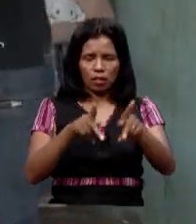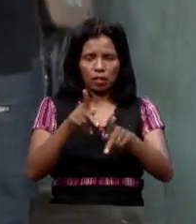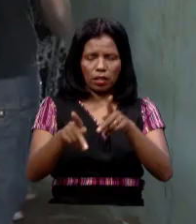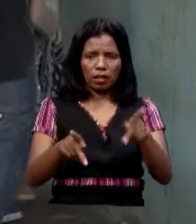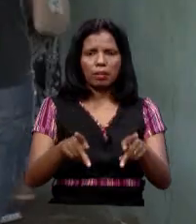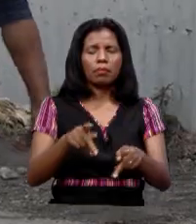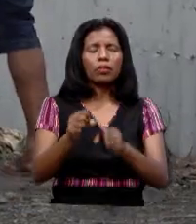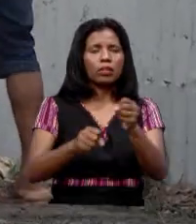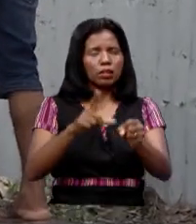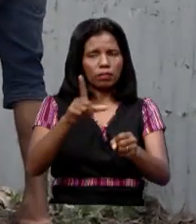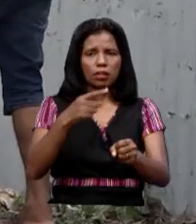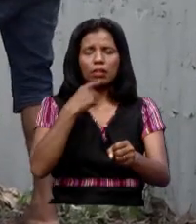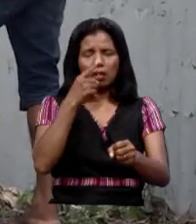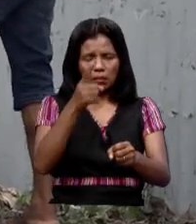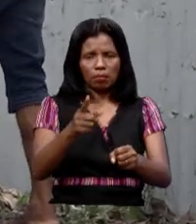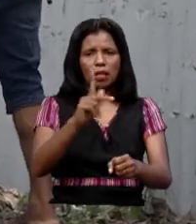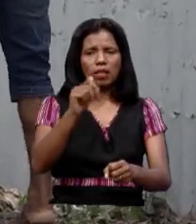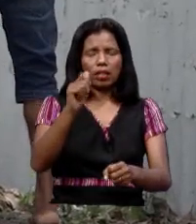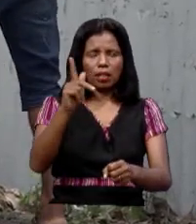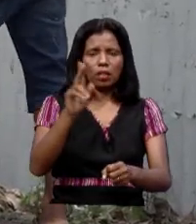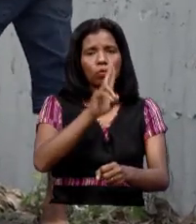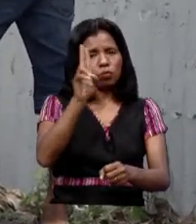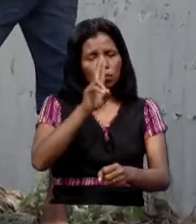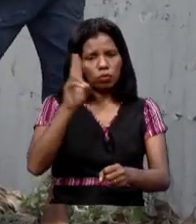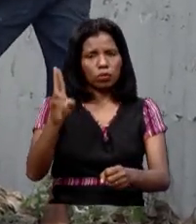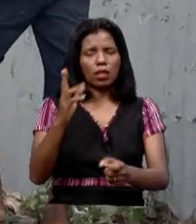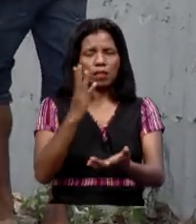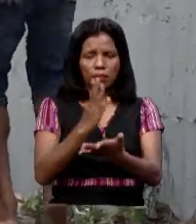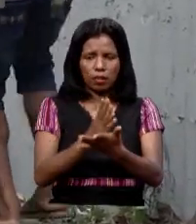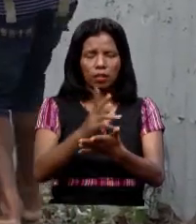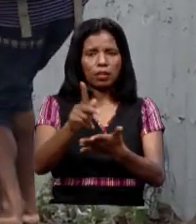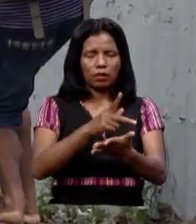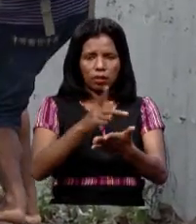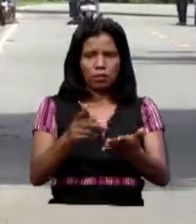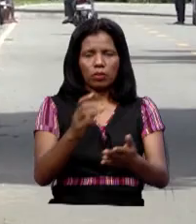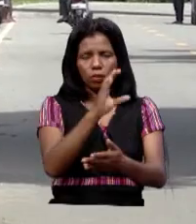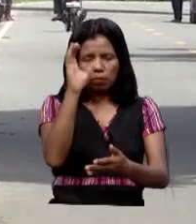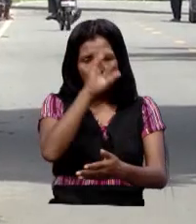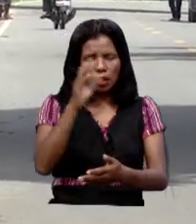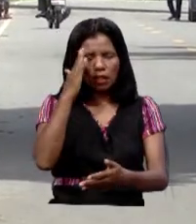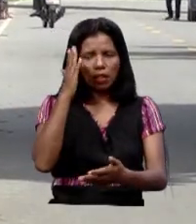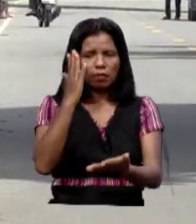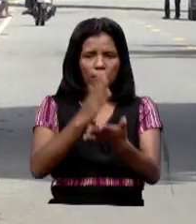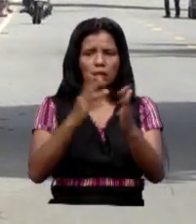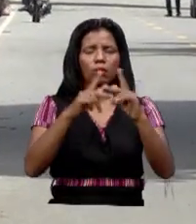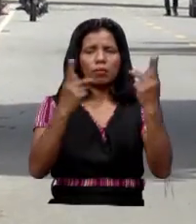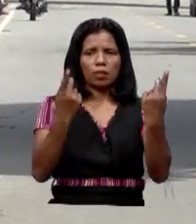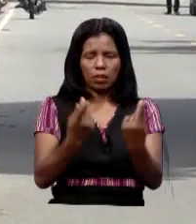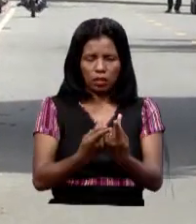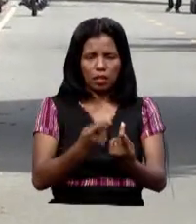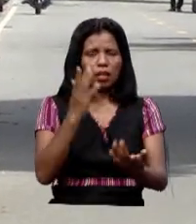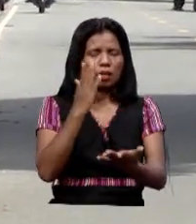desafia CAC no IFAES a usar medidas de prevenção criminal ou de investiga no rapar a companhia nebe ma